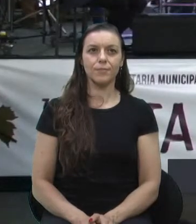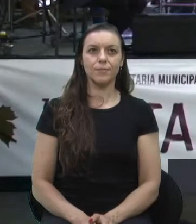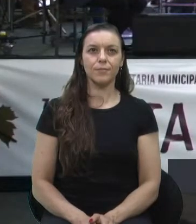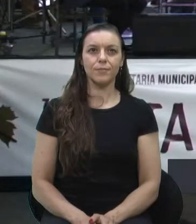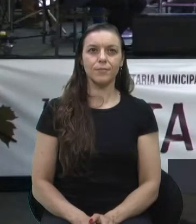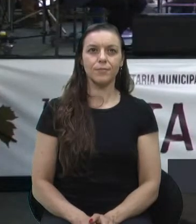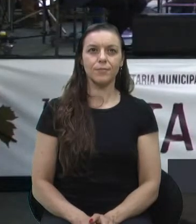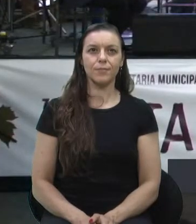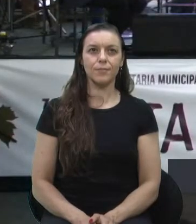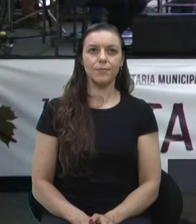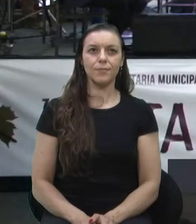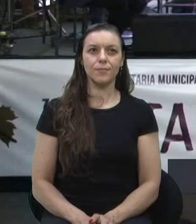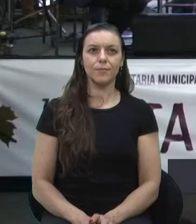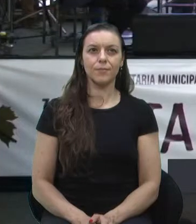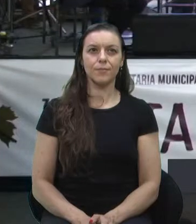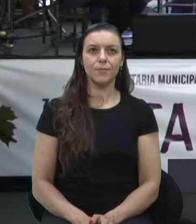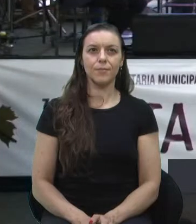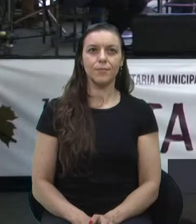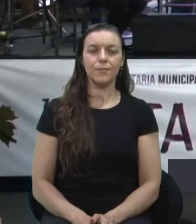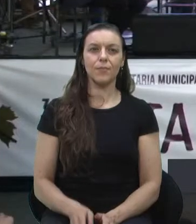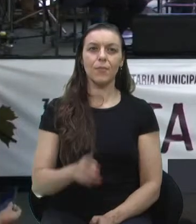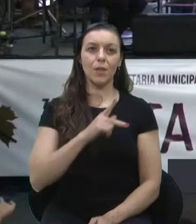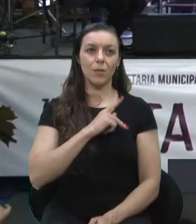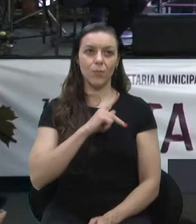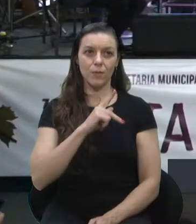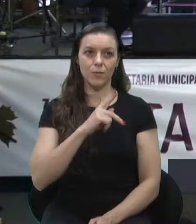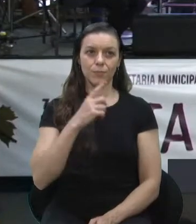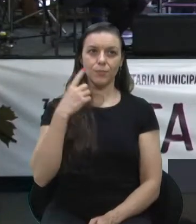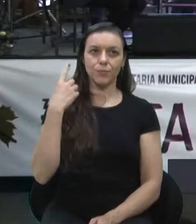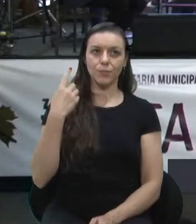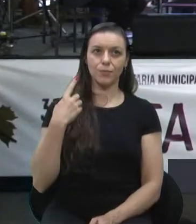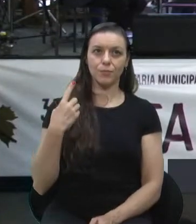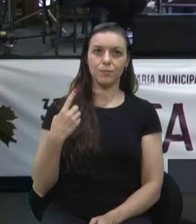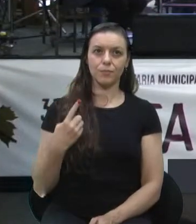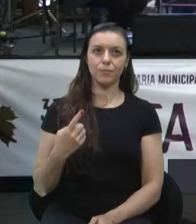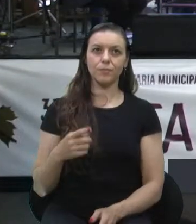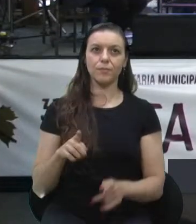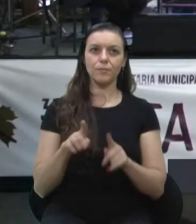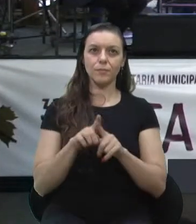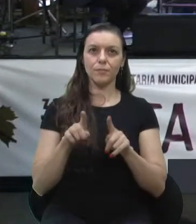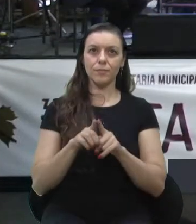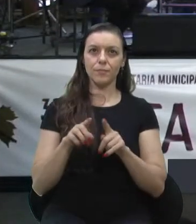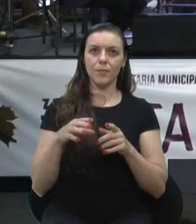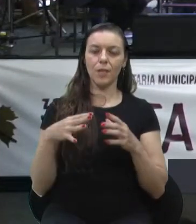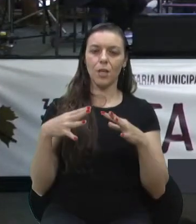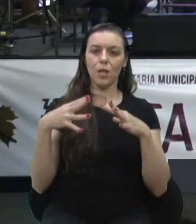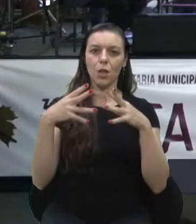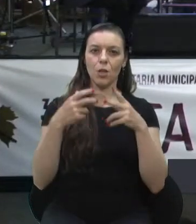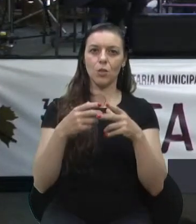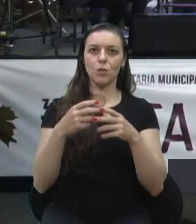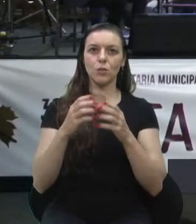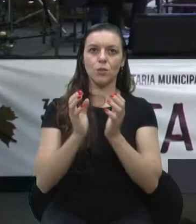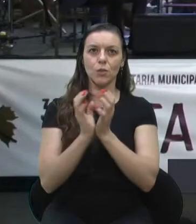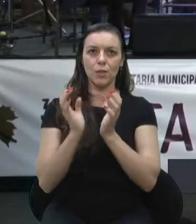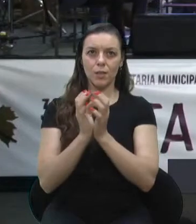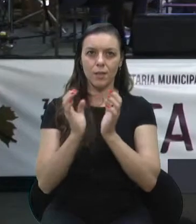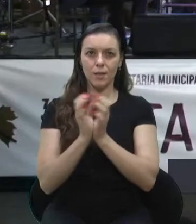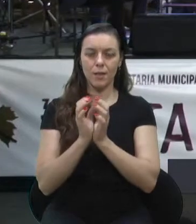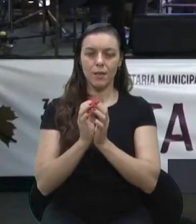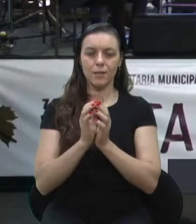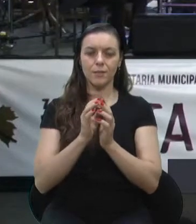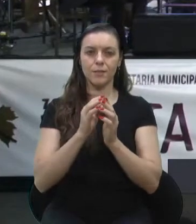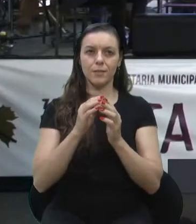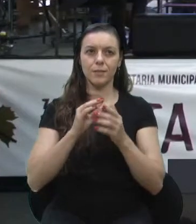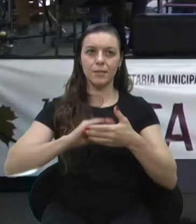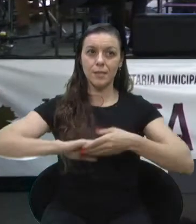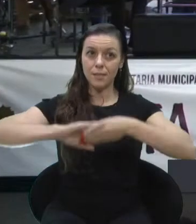Minha saudação à nossa presidenta, vereadora Denise, no nome dela, saudar a todos os demais colegas. E saudar a todas as pessoas que estão